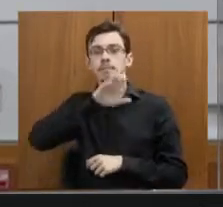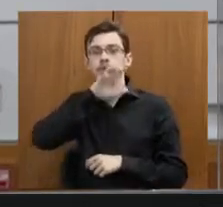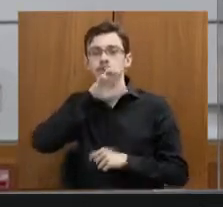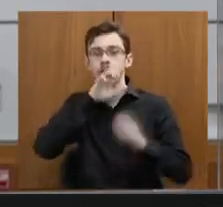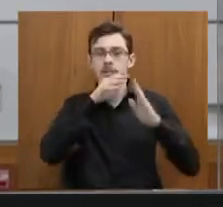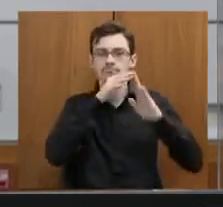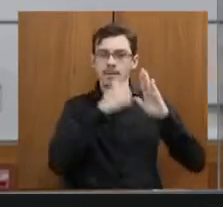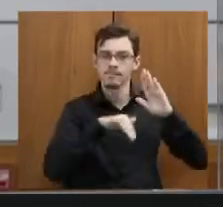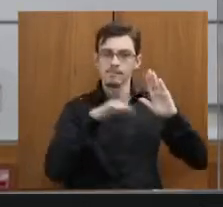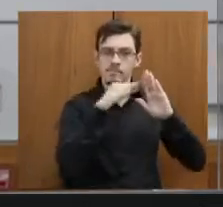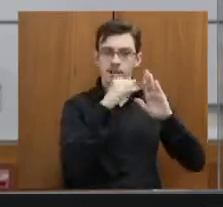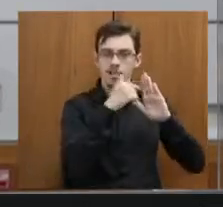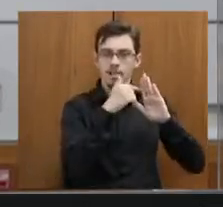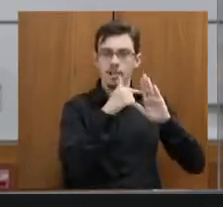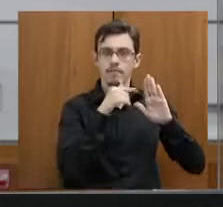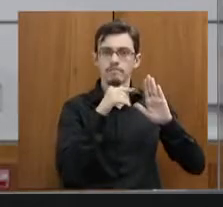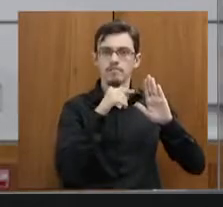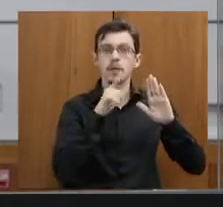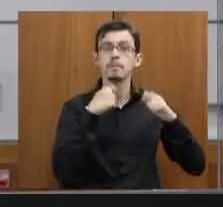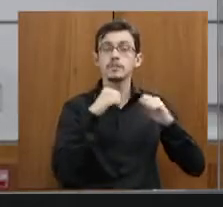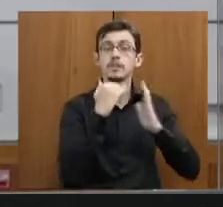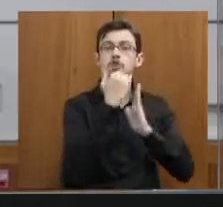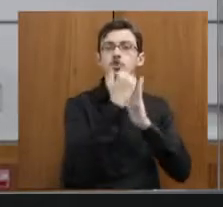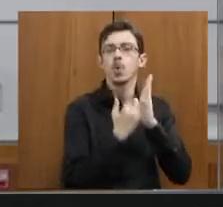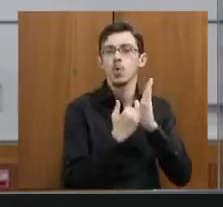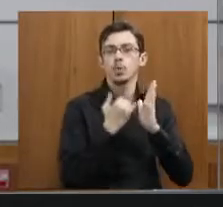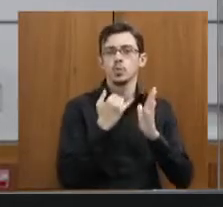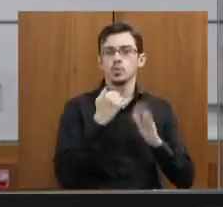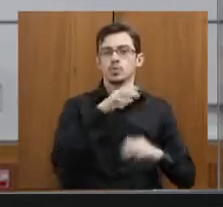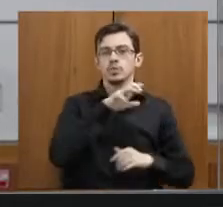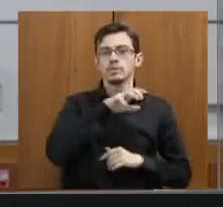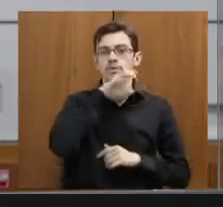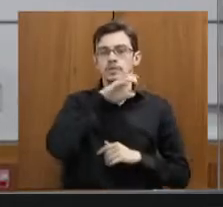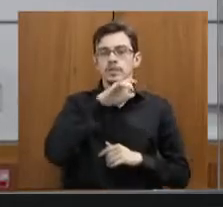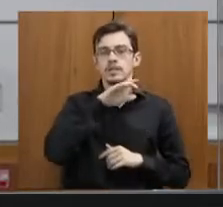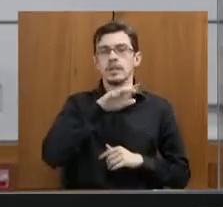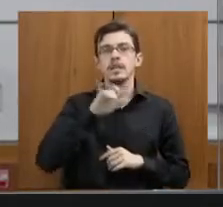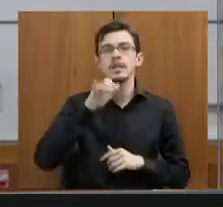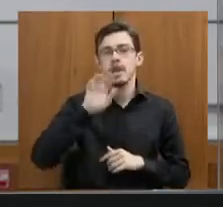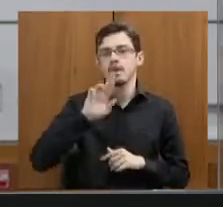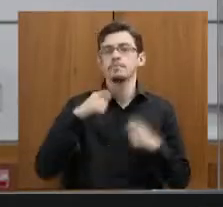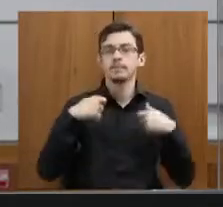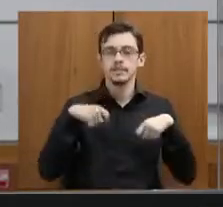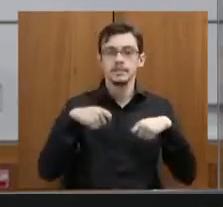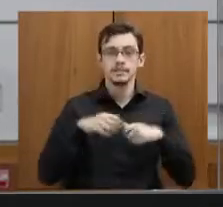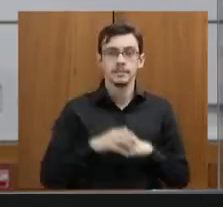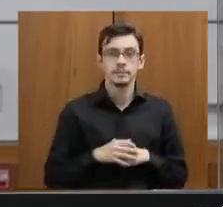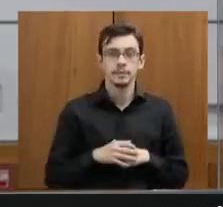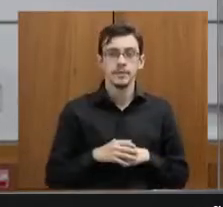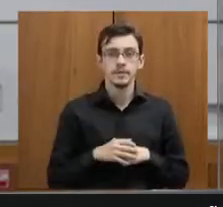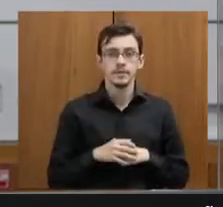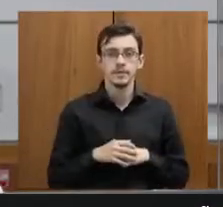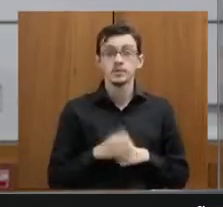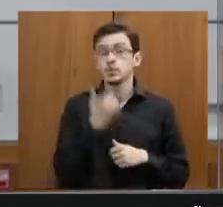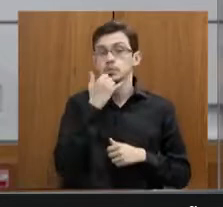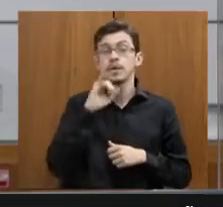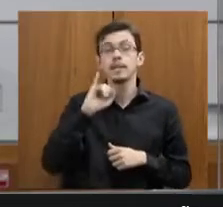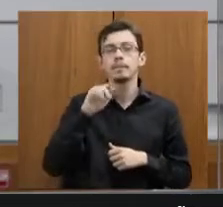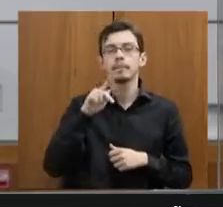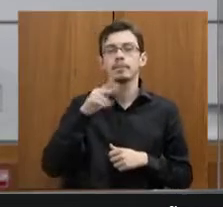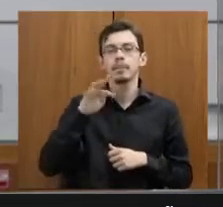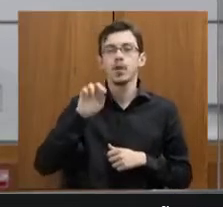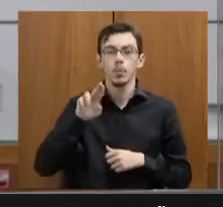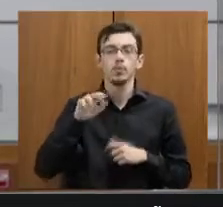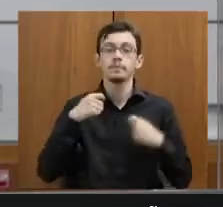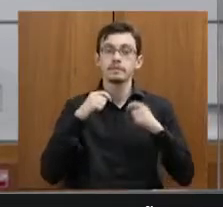né das nossas o PT unidades territoriais tradicionais mas porque esse IPTU não não a gente não consegue a